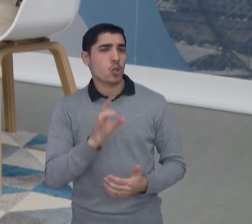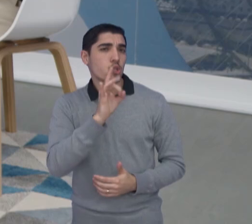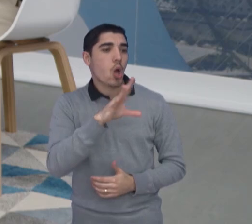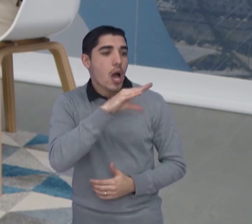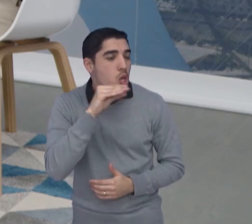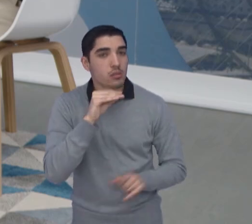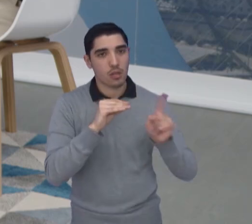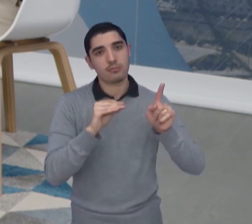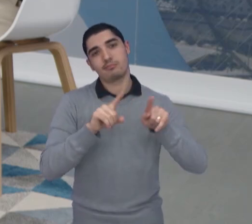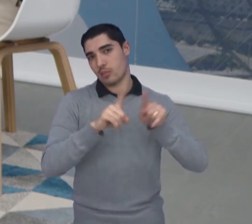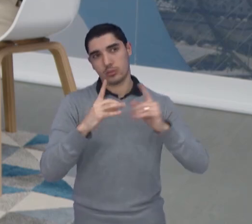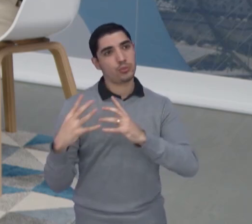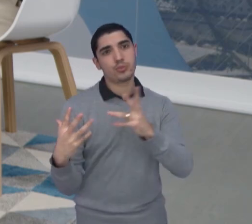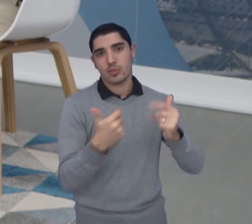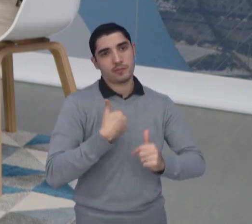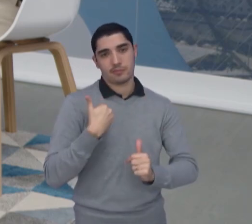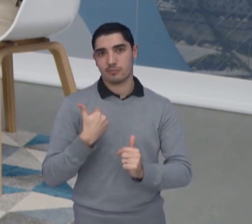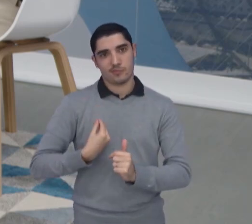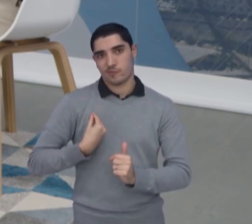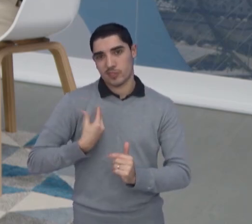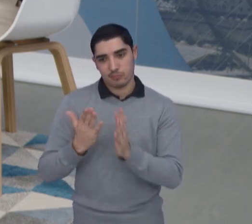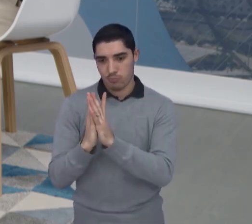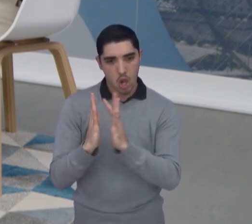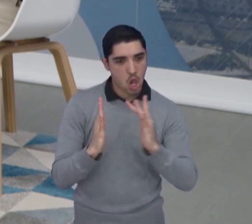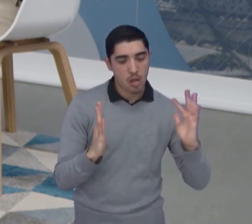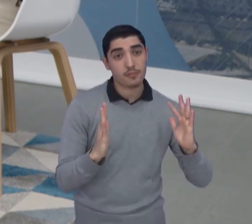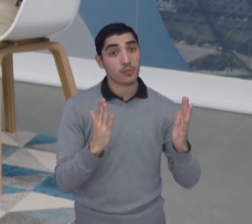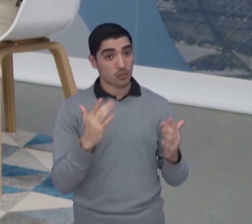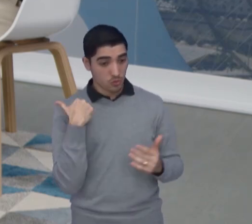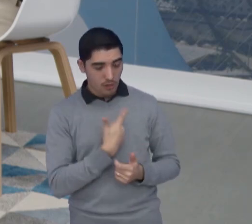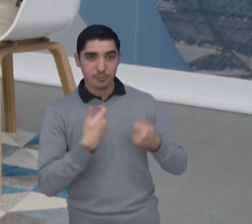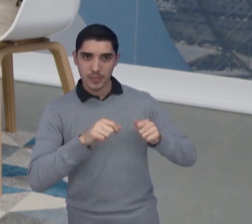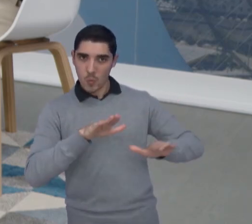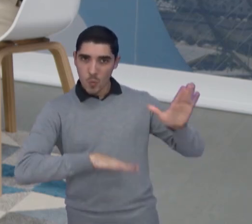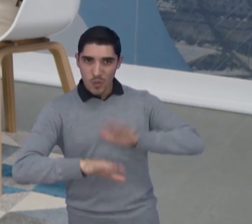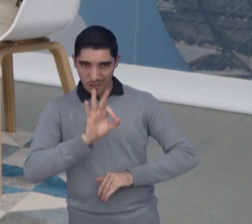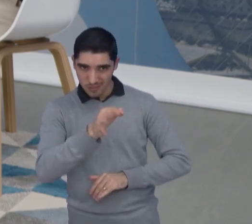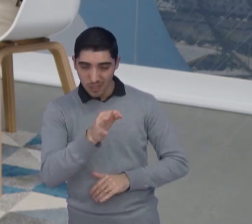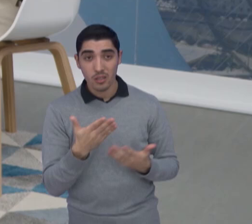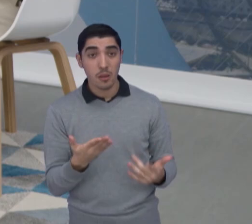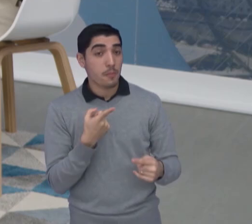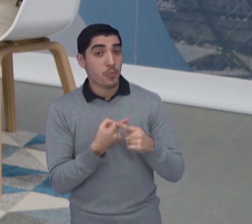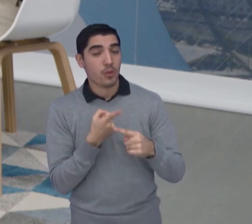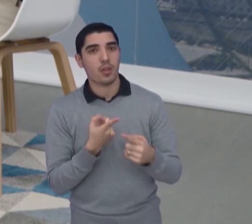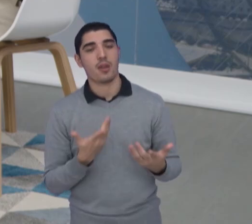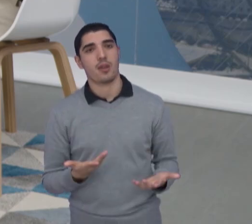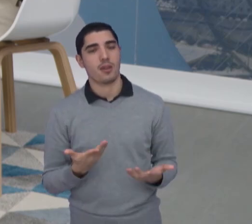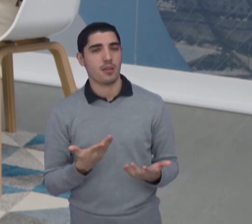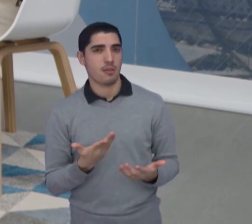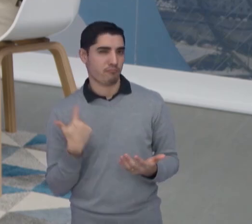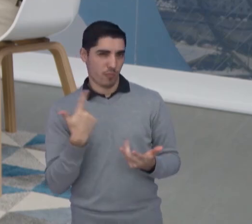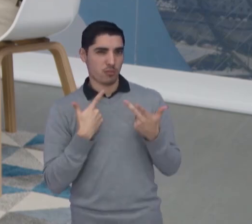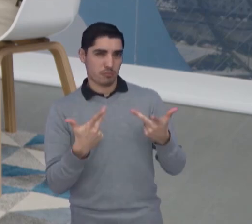adolescência, mas na adolescência ali a gente tem que tomar esse cuidado também, né? É um número que, olhando a realidade